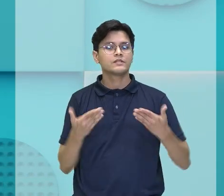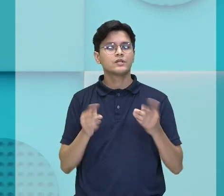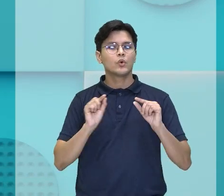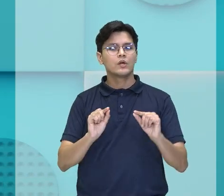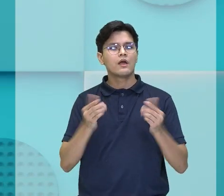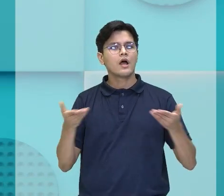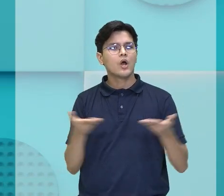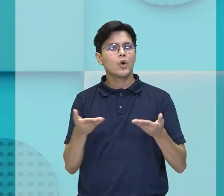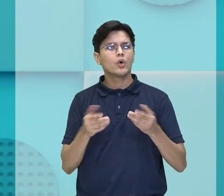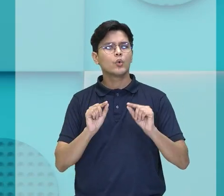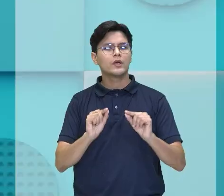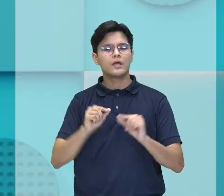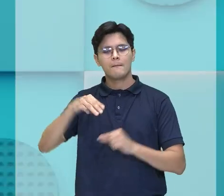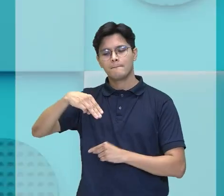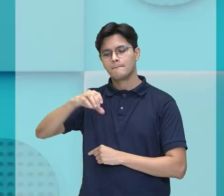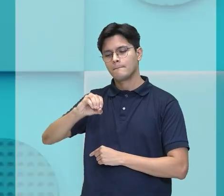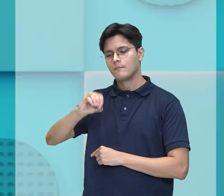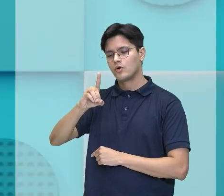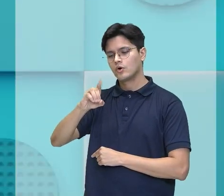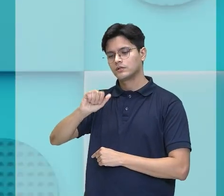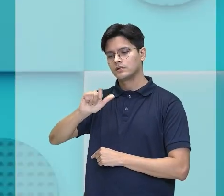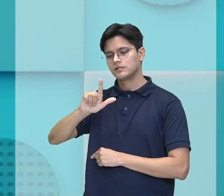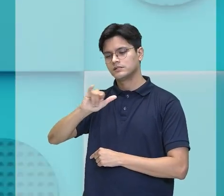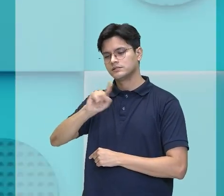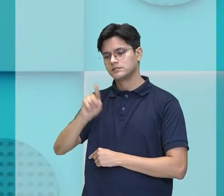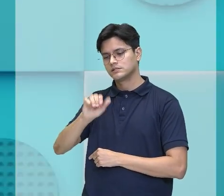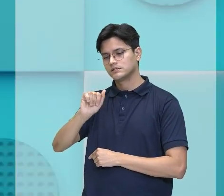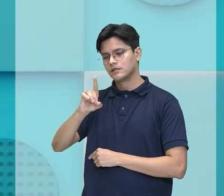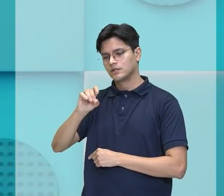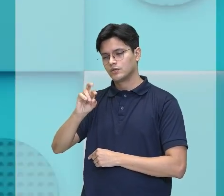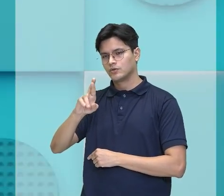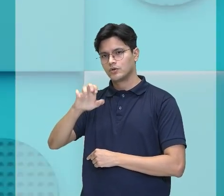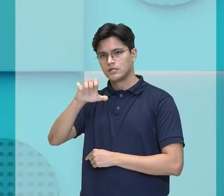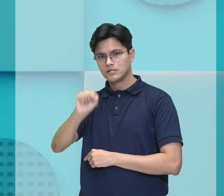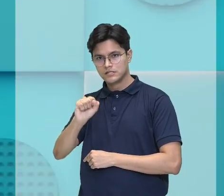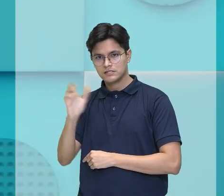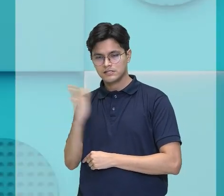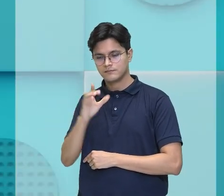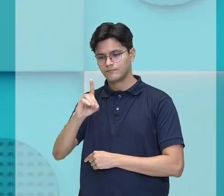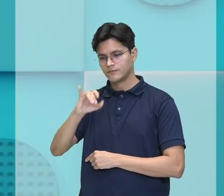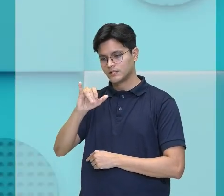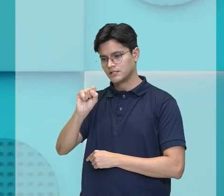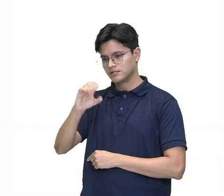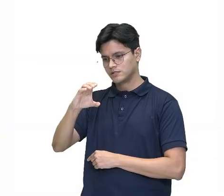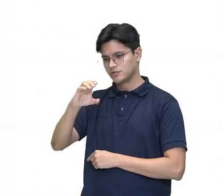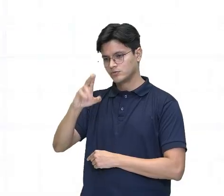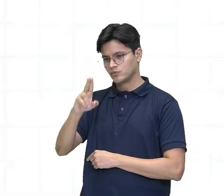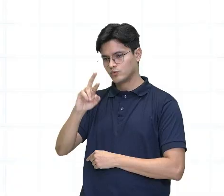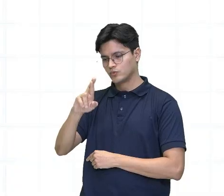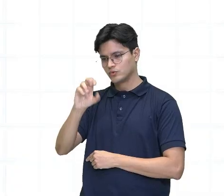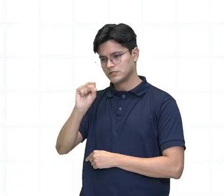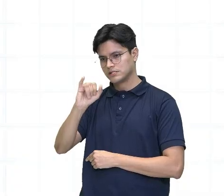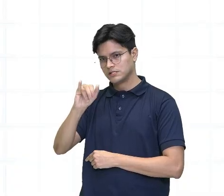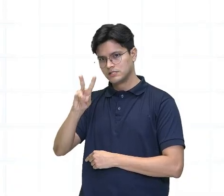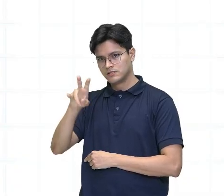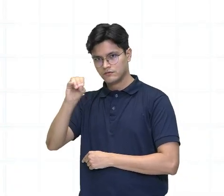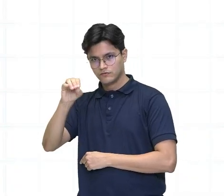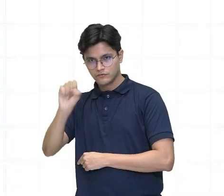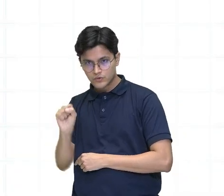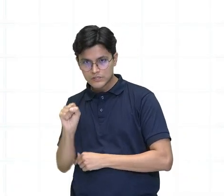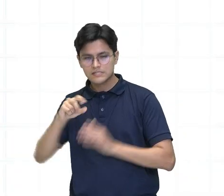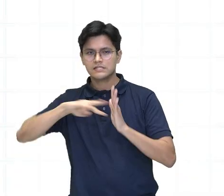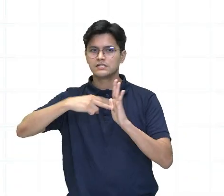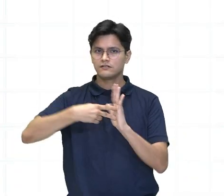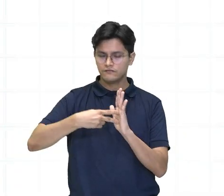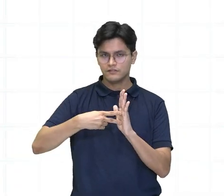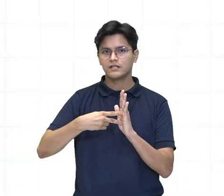justamente quando você vai escrever aí para se posicionar criticamente. Vamos dar uma olhadinha. Então, o